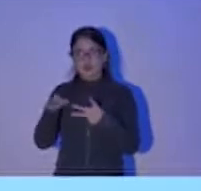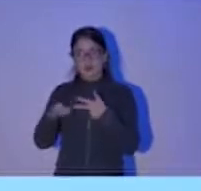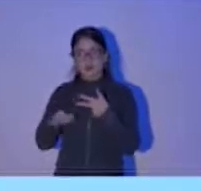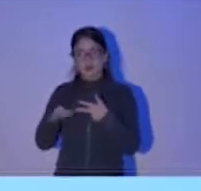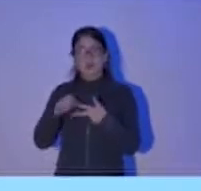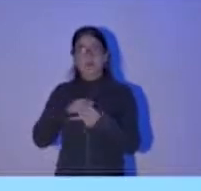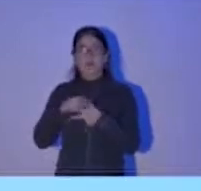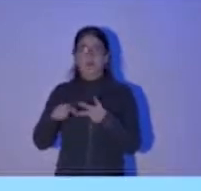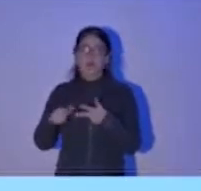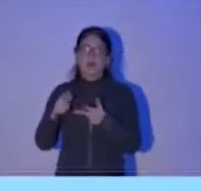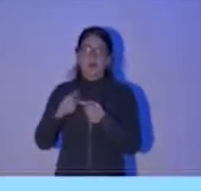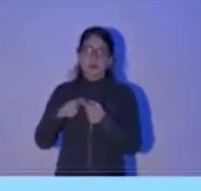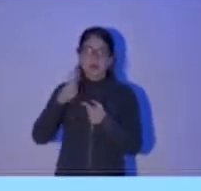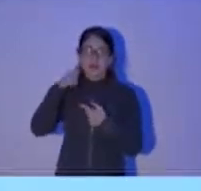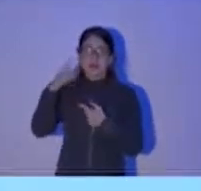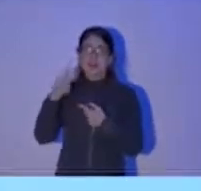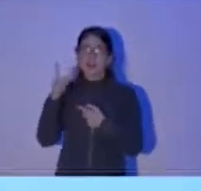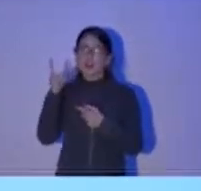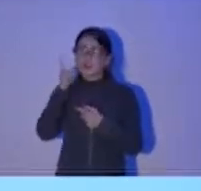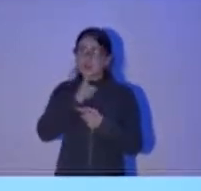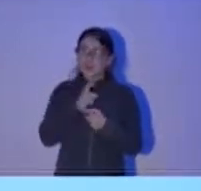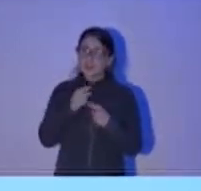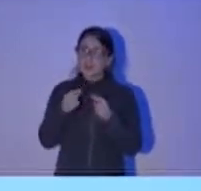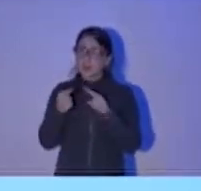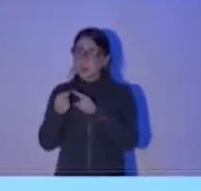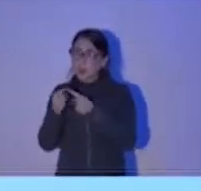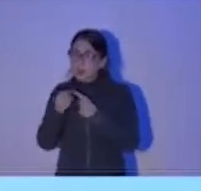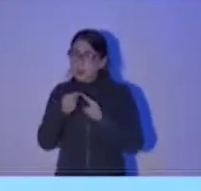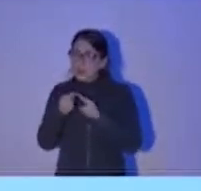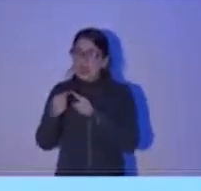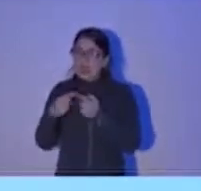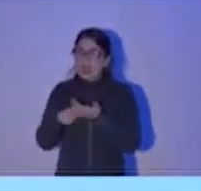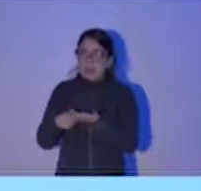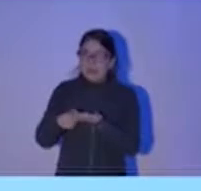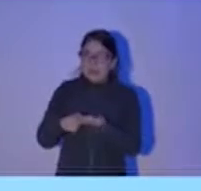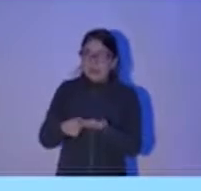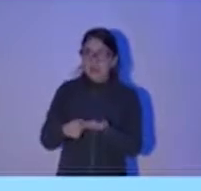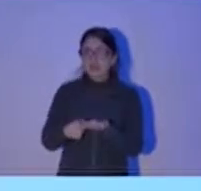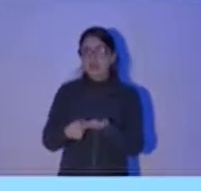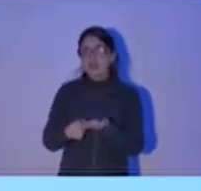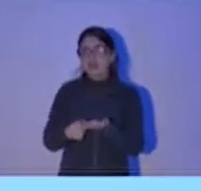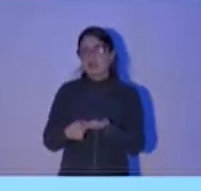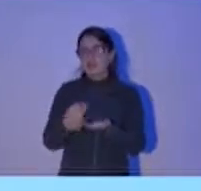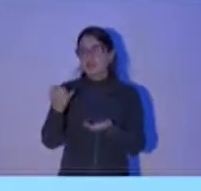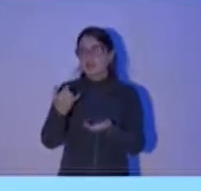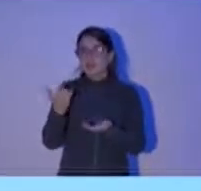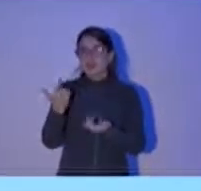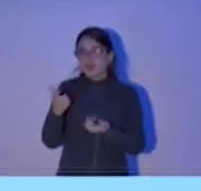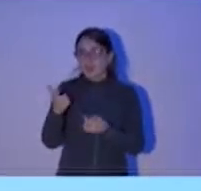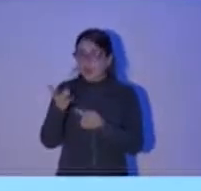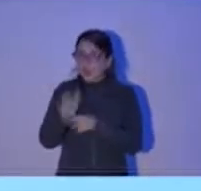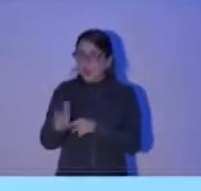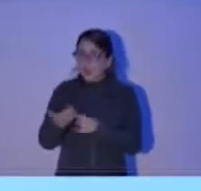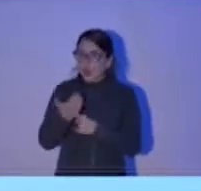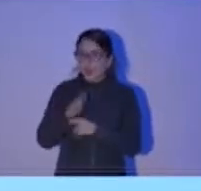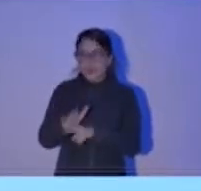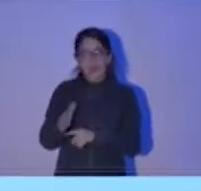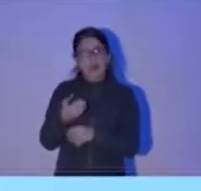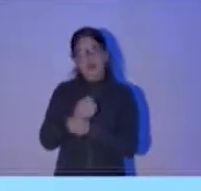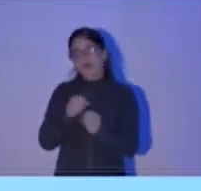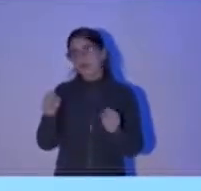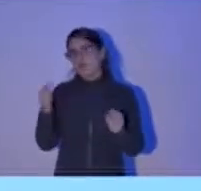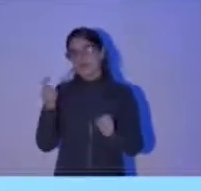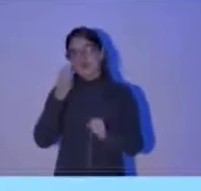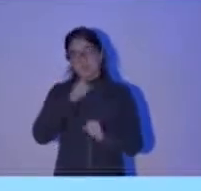difícil essa coerência existir se a gente não estiver fazendo isso de forma colaborativa. Então, como é